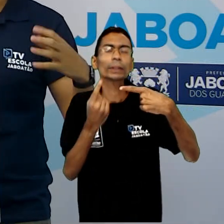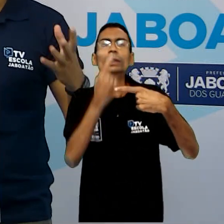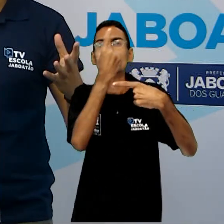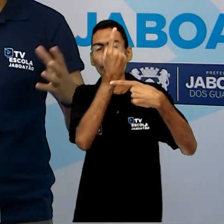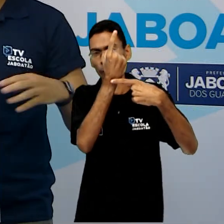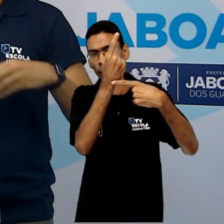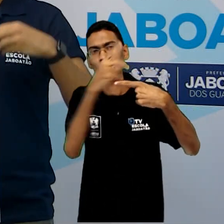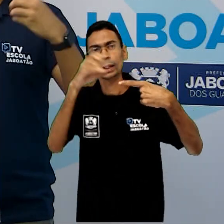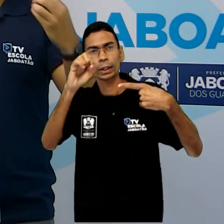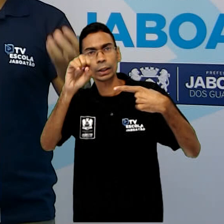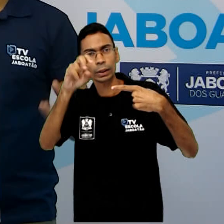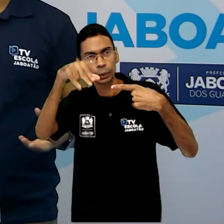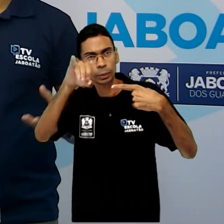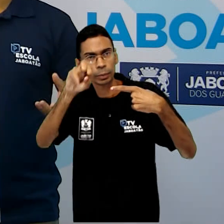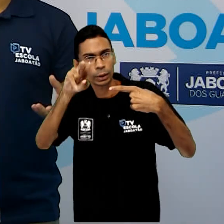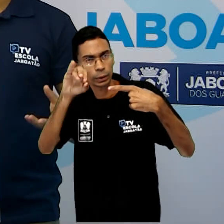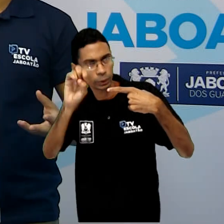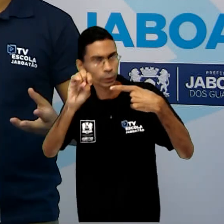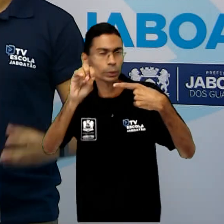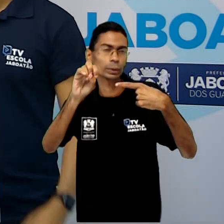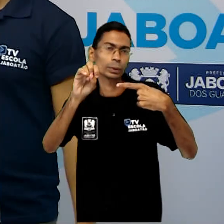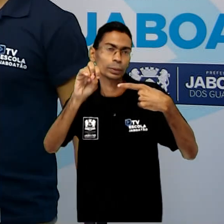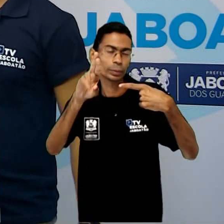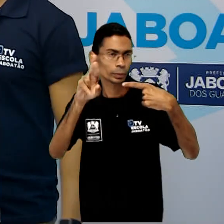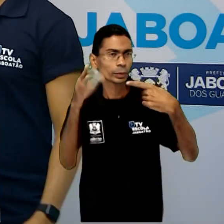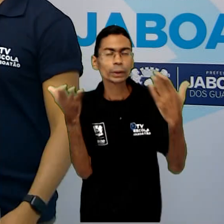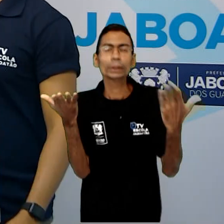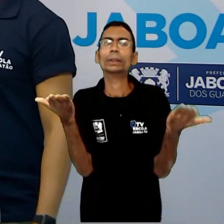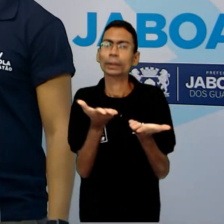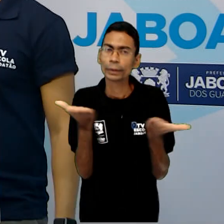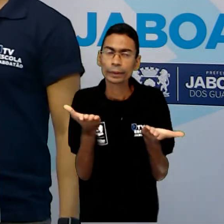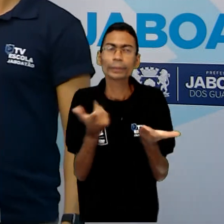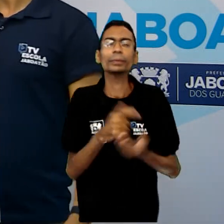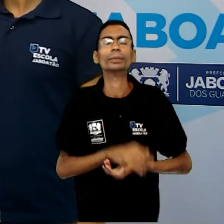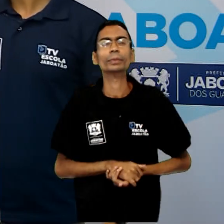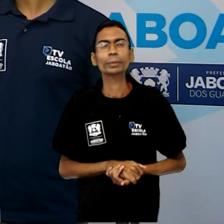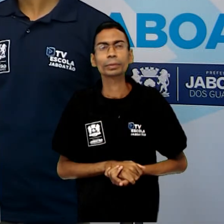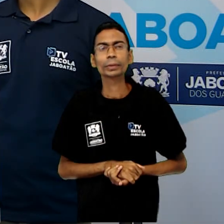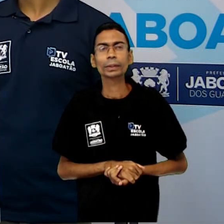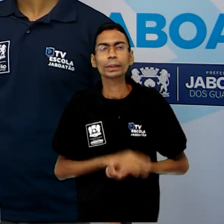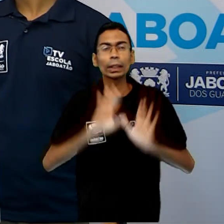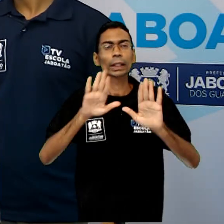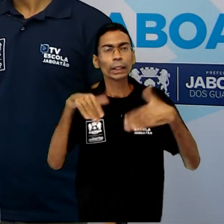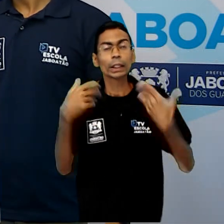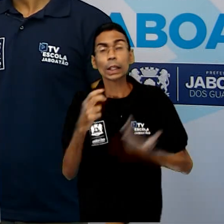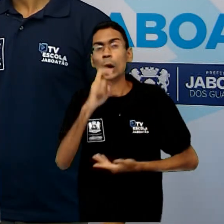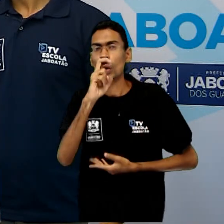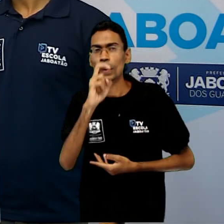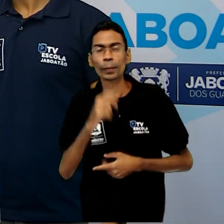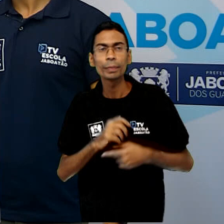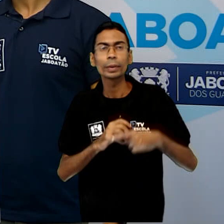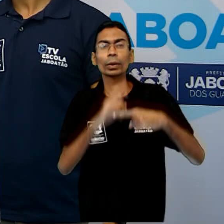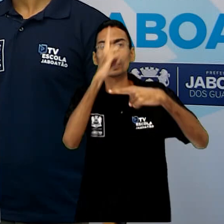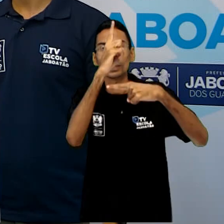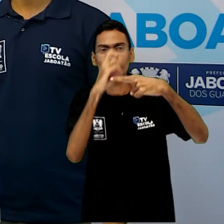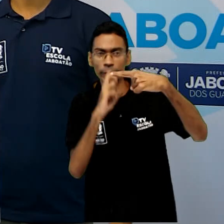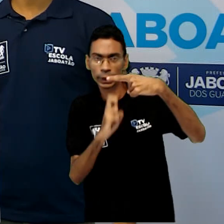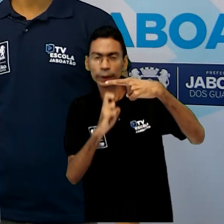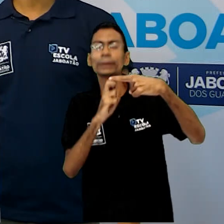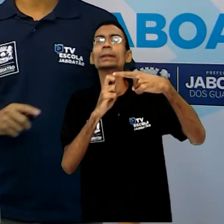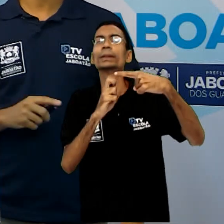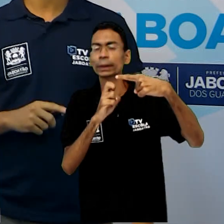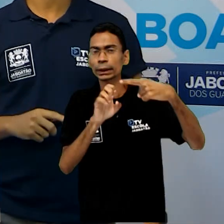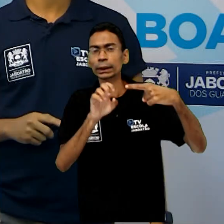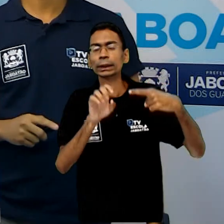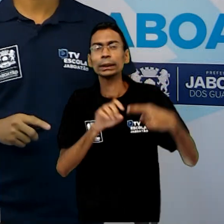representar, ou que vão ser tomados da reta numérica. Então, 1 é o numerador. Então, o 5º indica cada parte